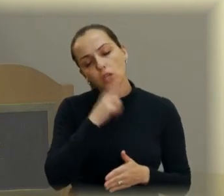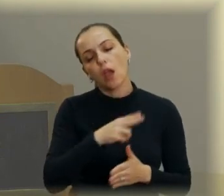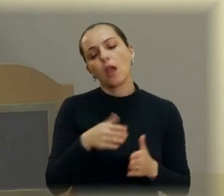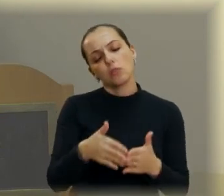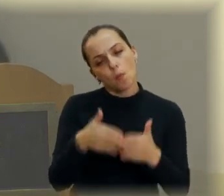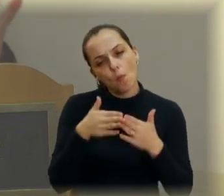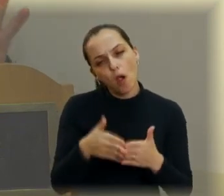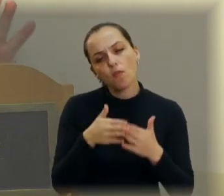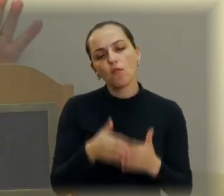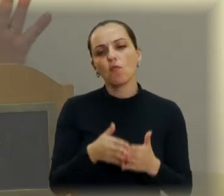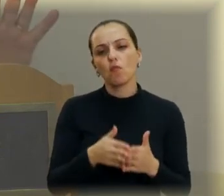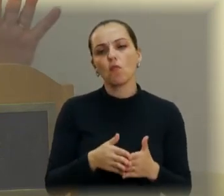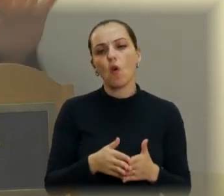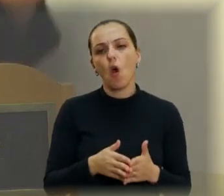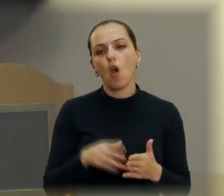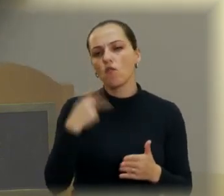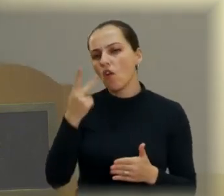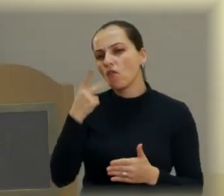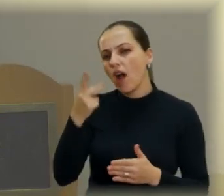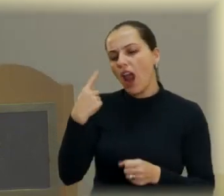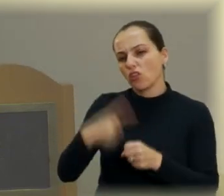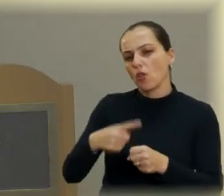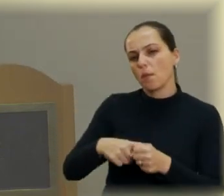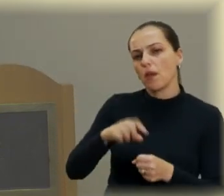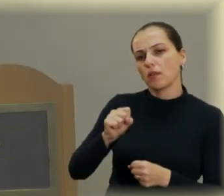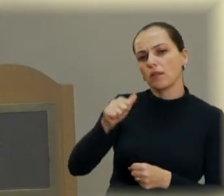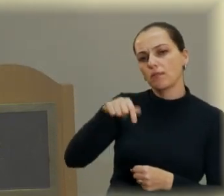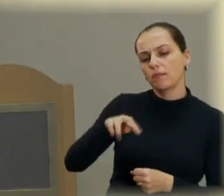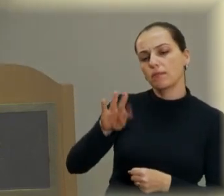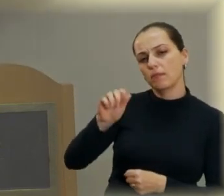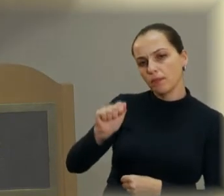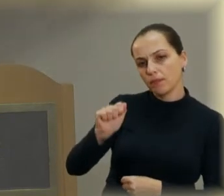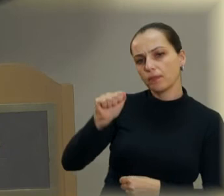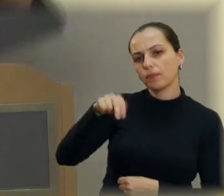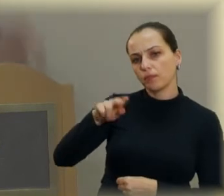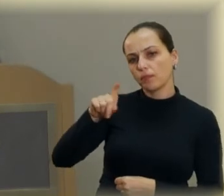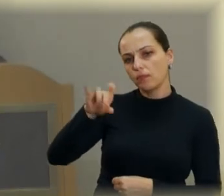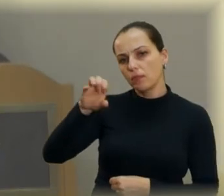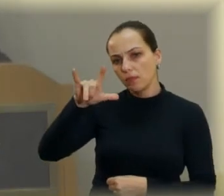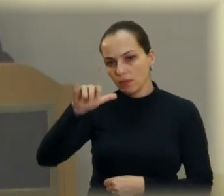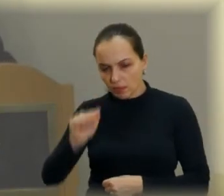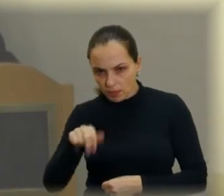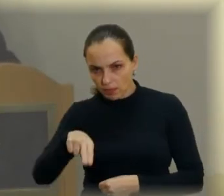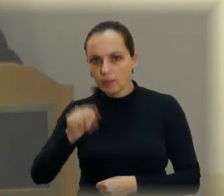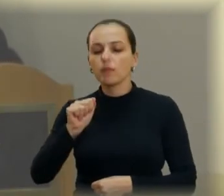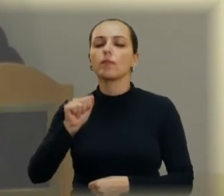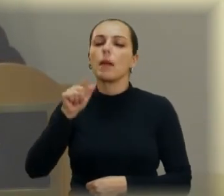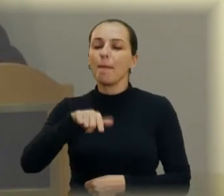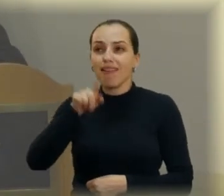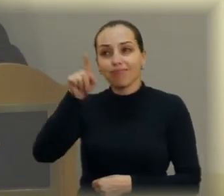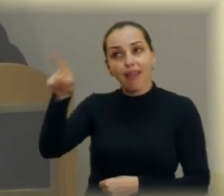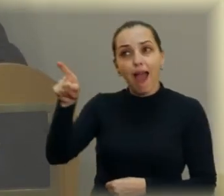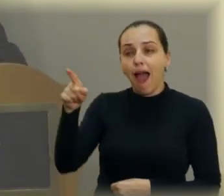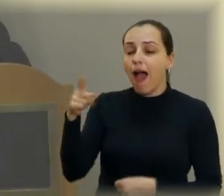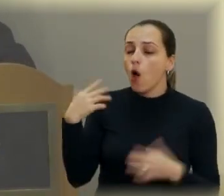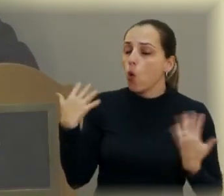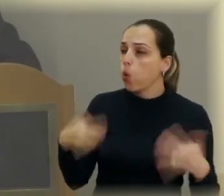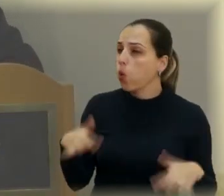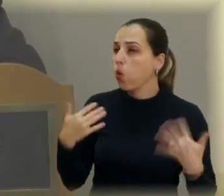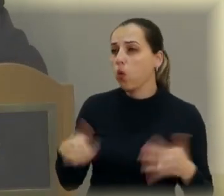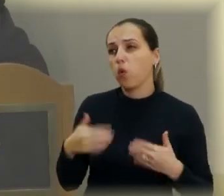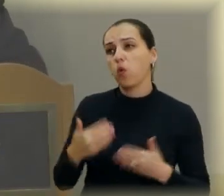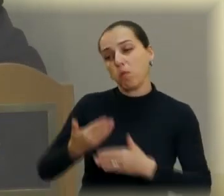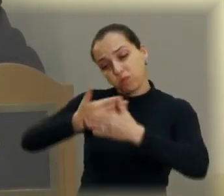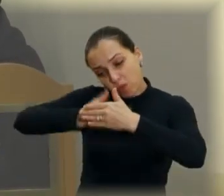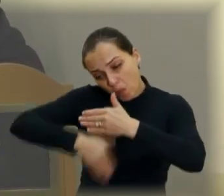Ana eu não vou falar do Santa Angelina que tá um buraco só mas nesse lugar é já já vai virar uma